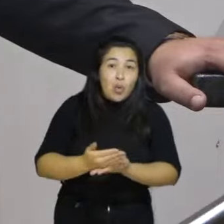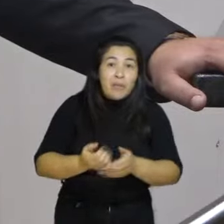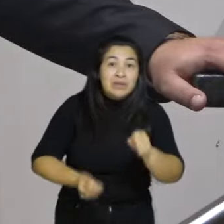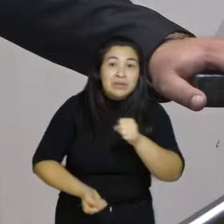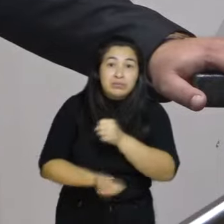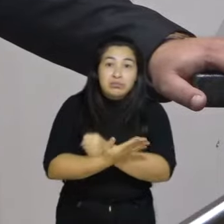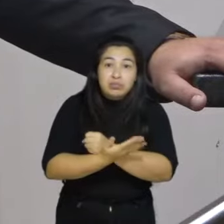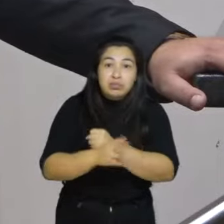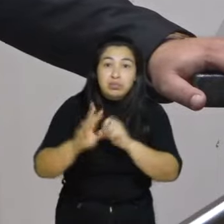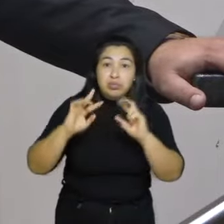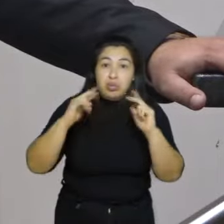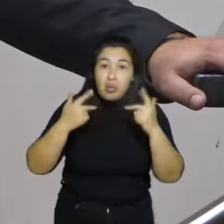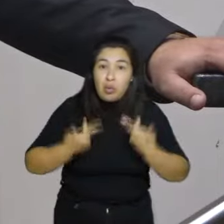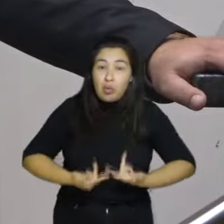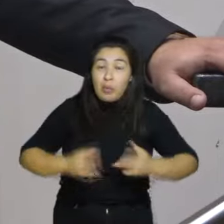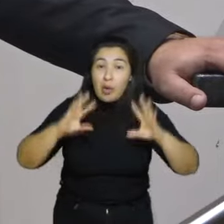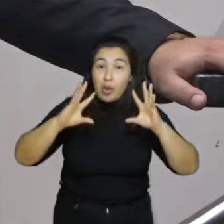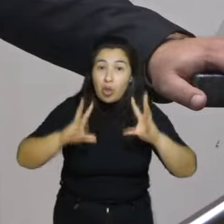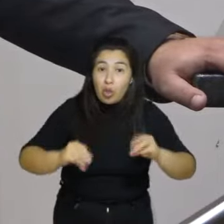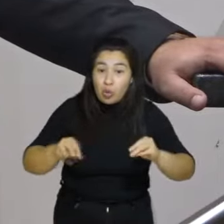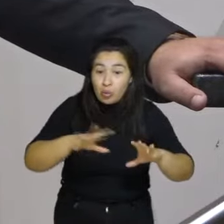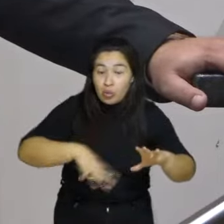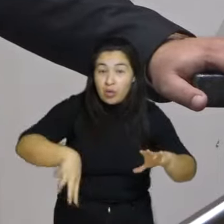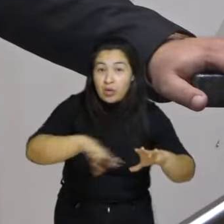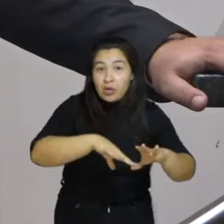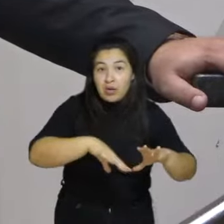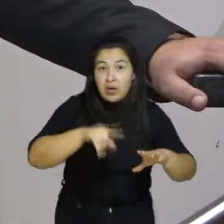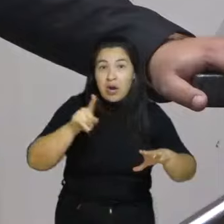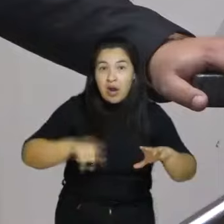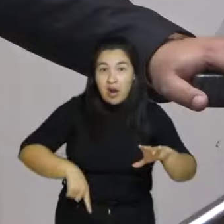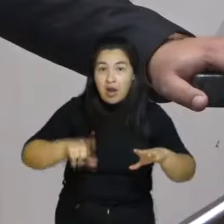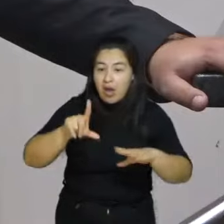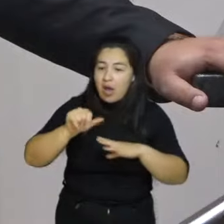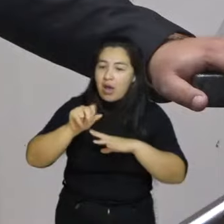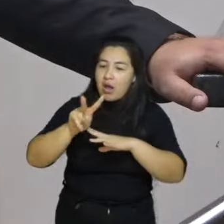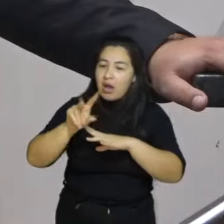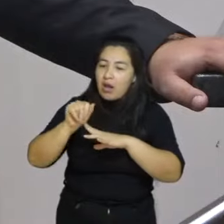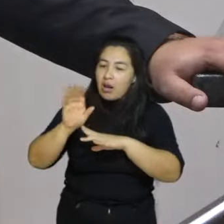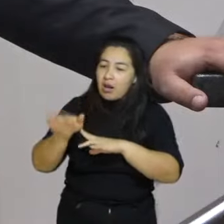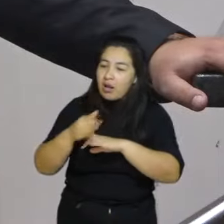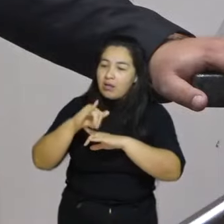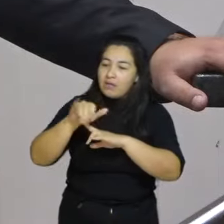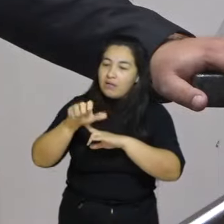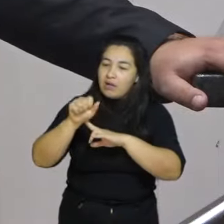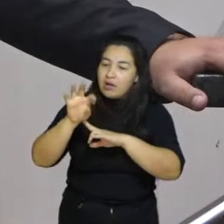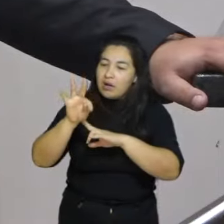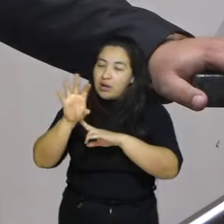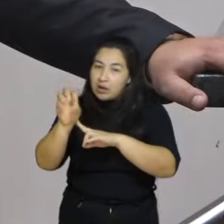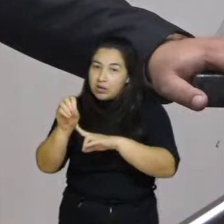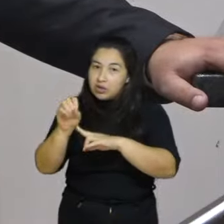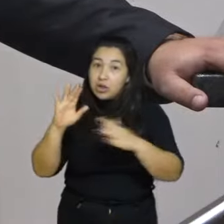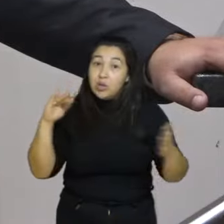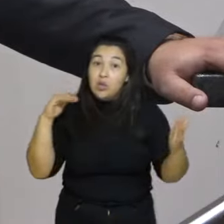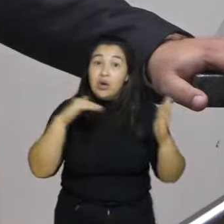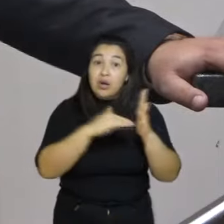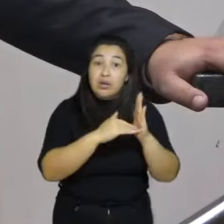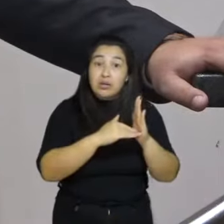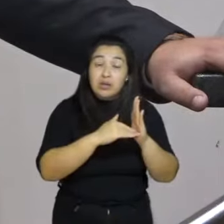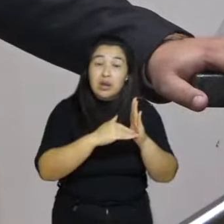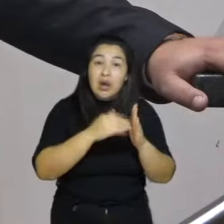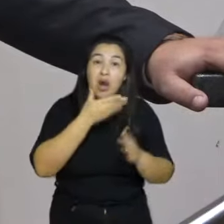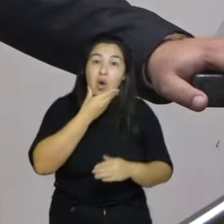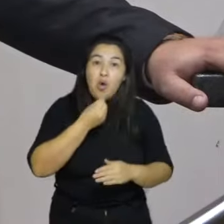humanidade da história da humanidade que foi a lava-jato até até o cara que transa com